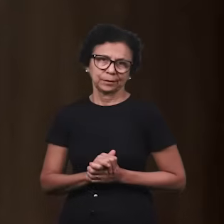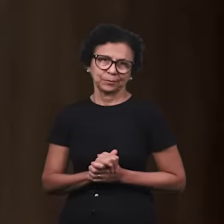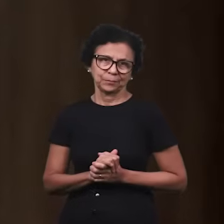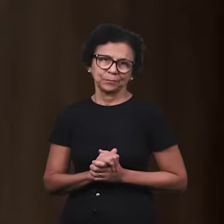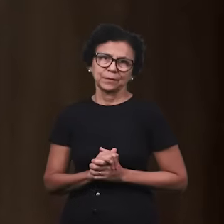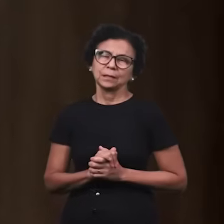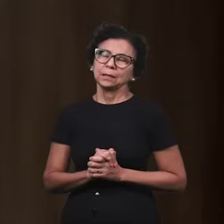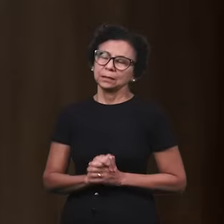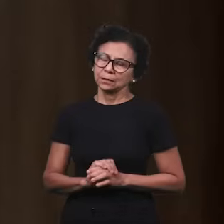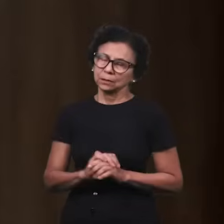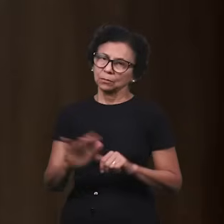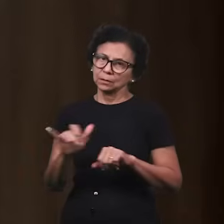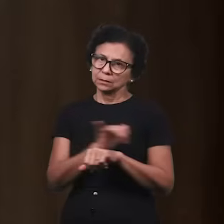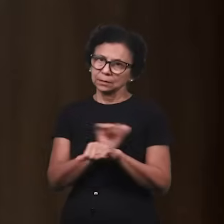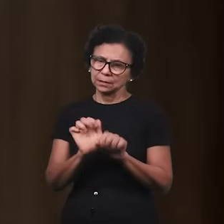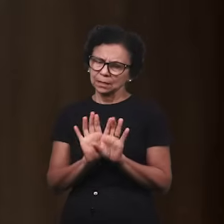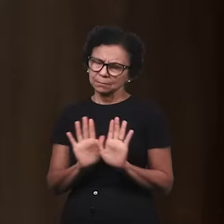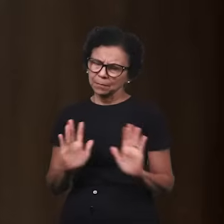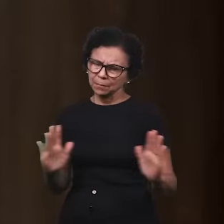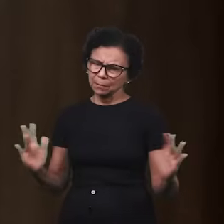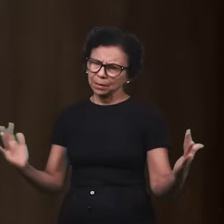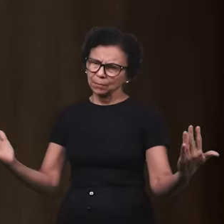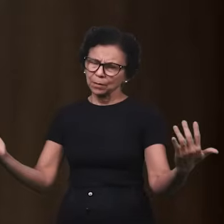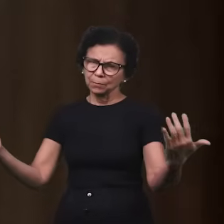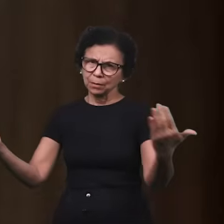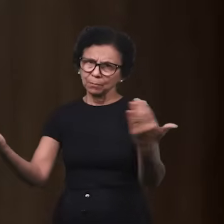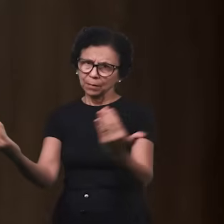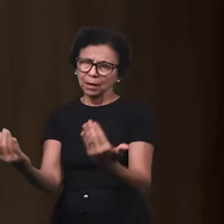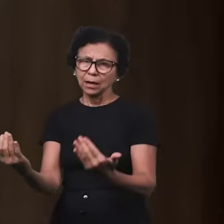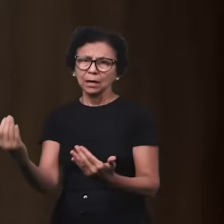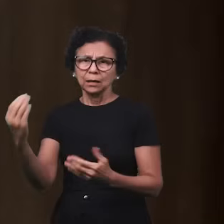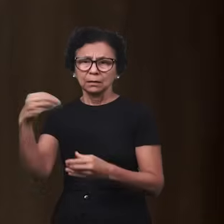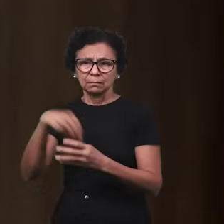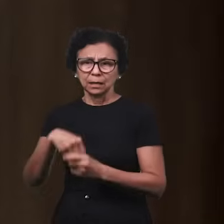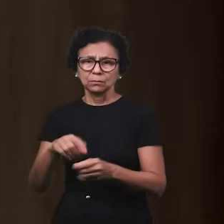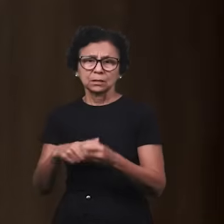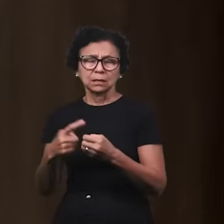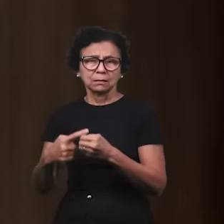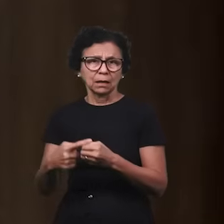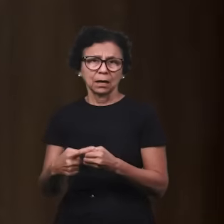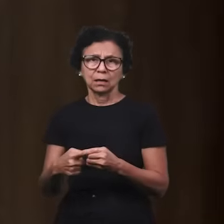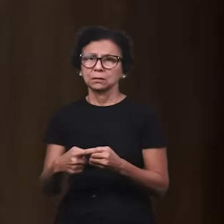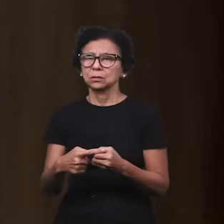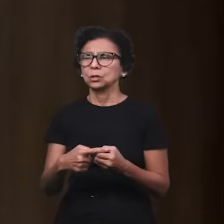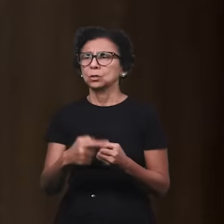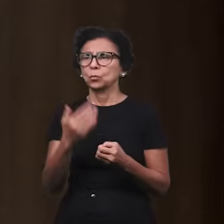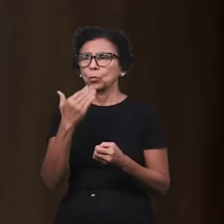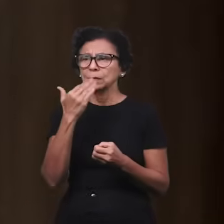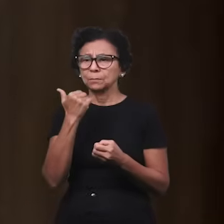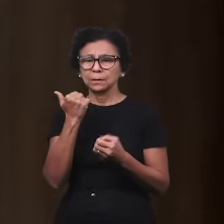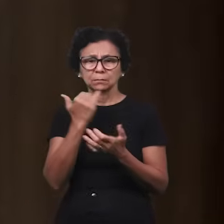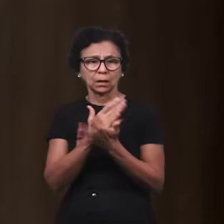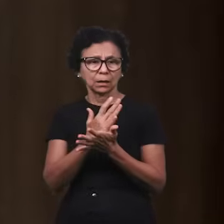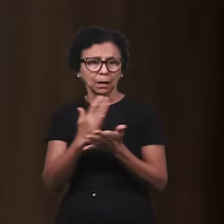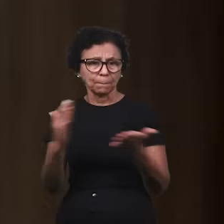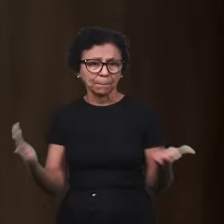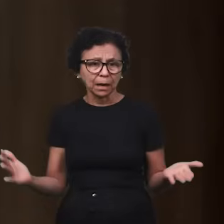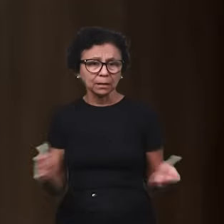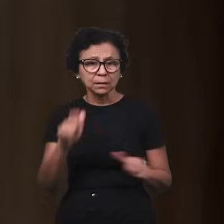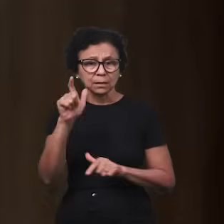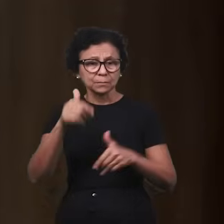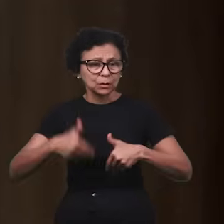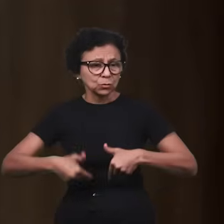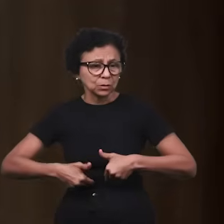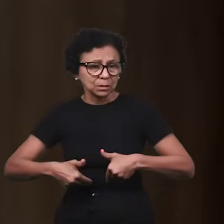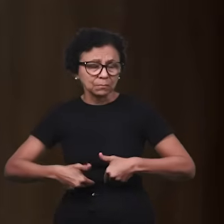rendição. Exatamente. Até que aquela cidade não tivesse mais como se alimentar, tivesse famintos a um ponto